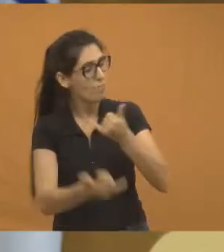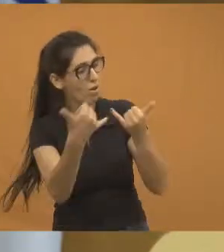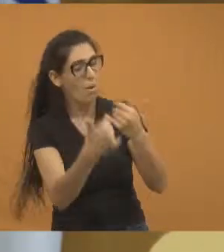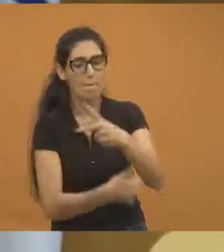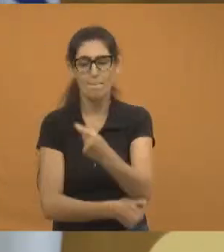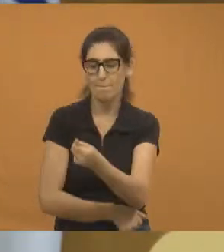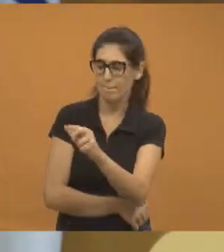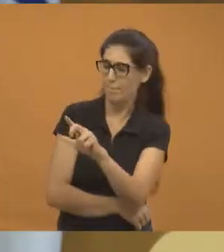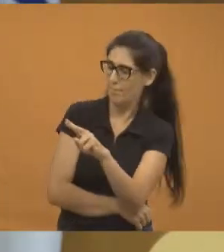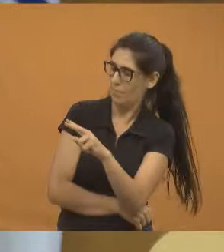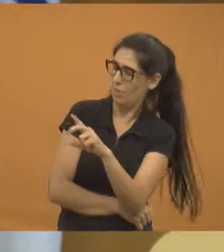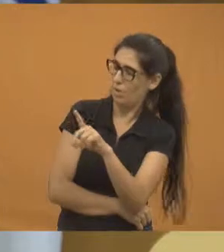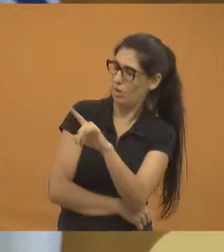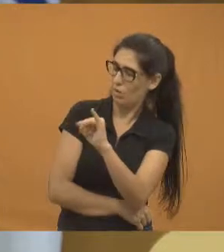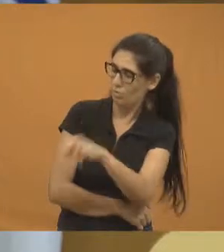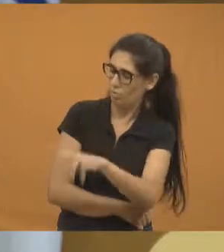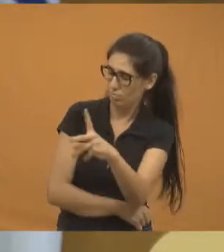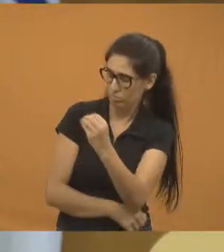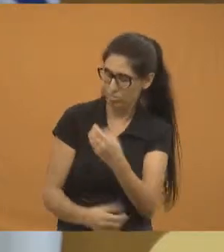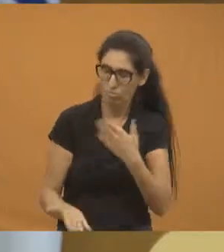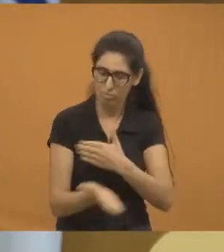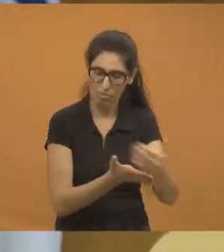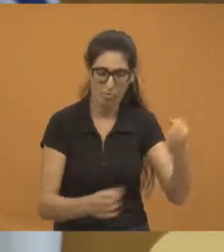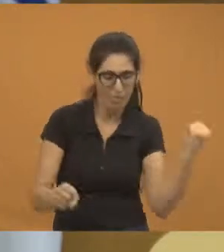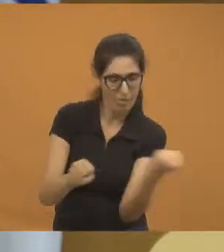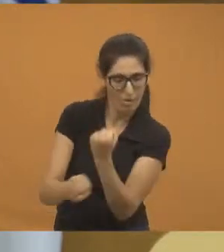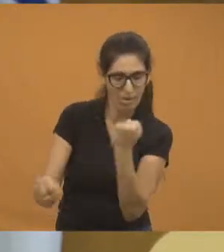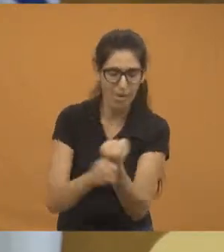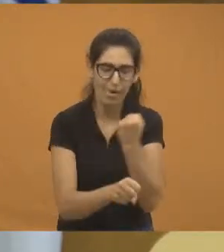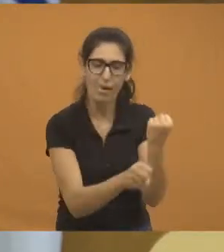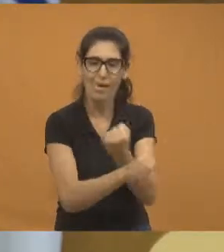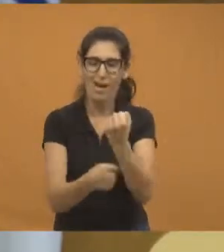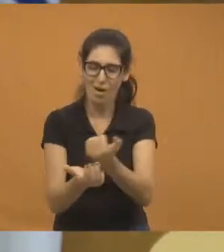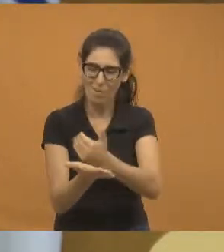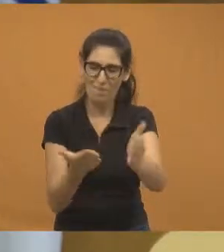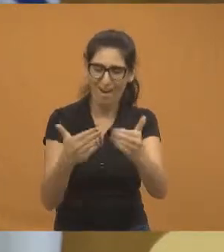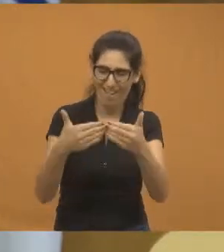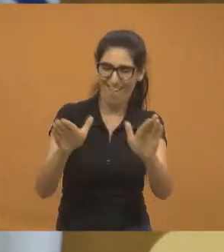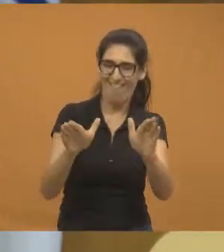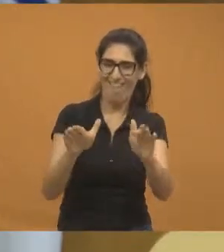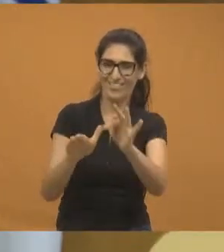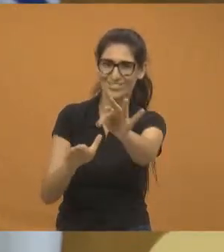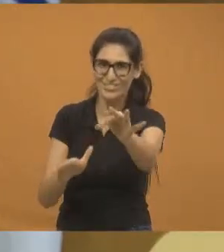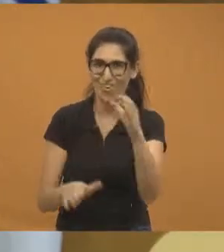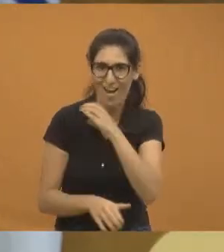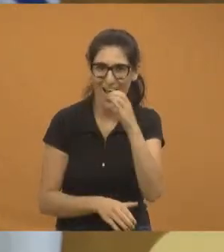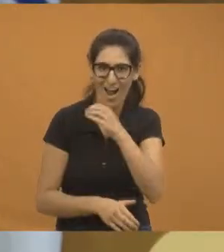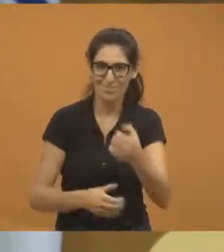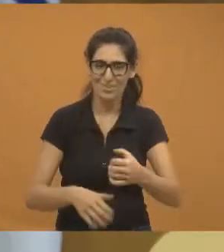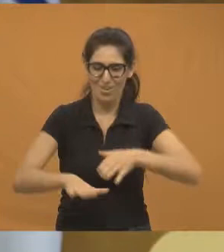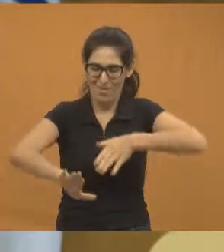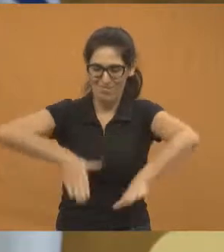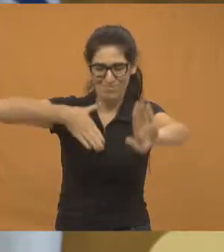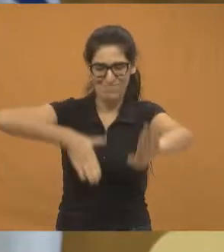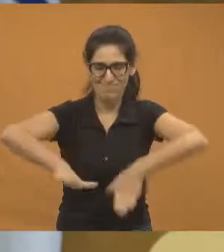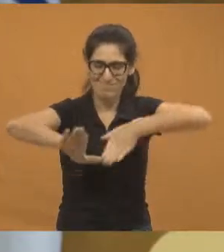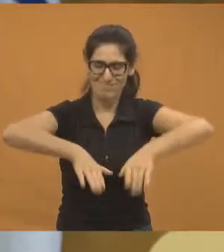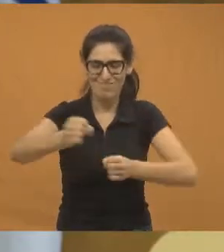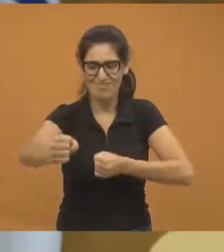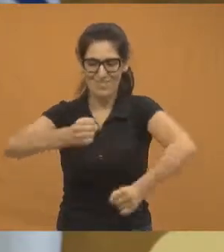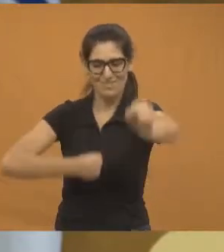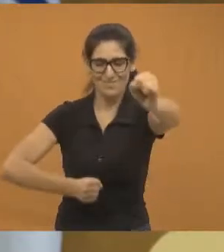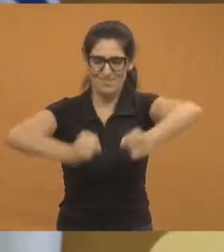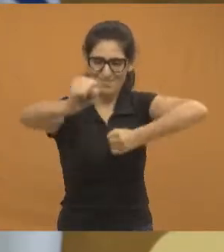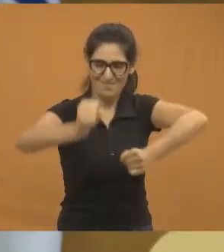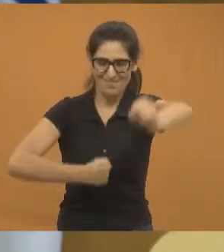sobre o início das obras da instalação da academia ao ar livre gilson a batalha é da população mas você não é você a